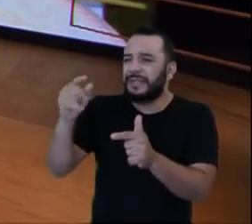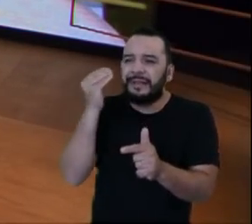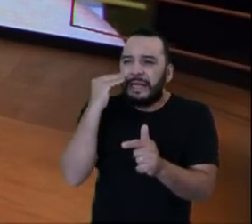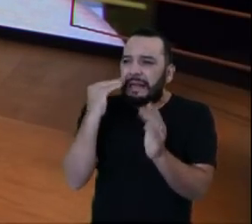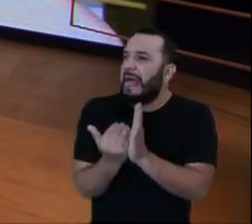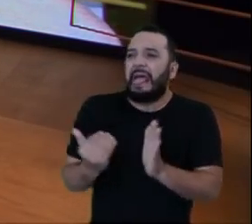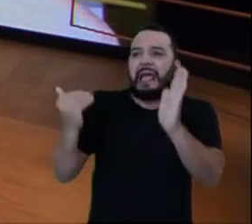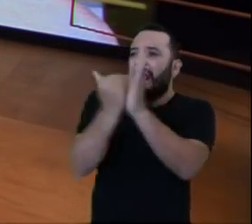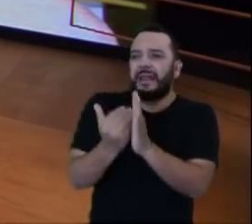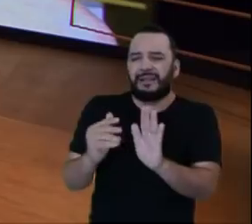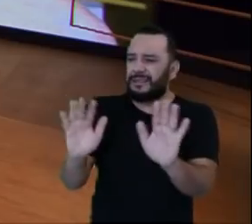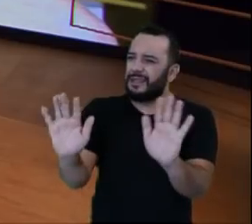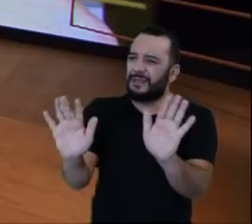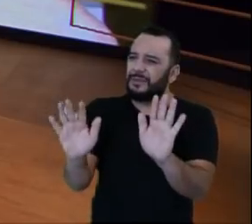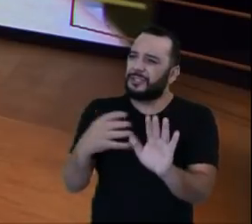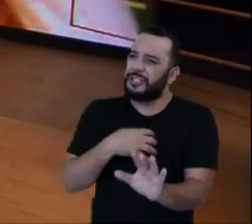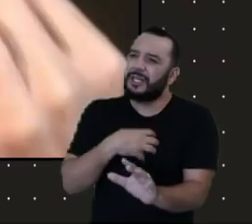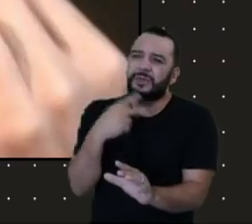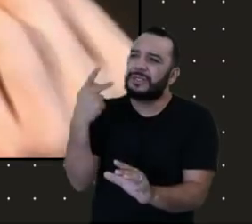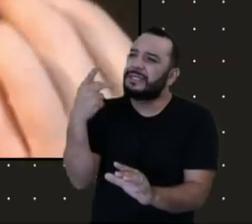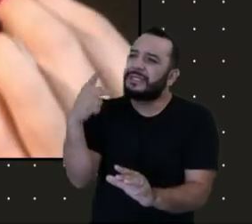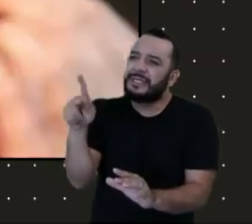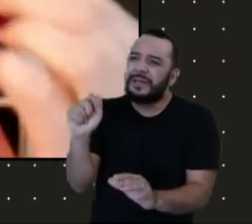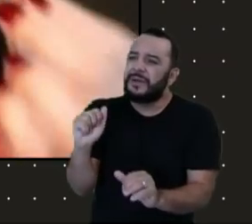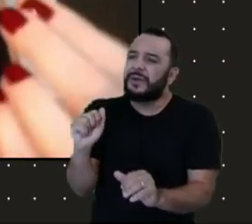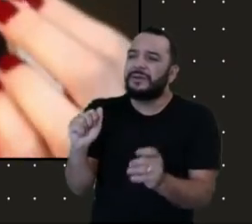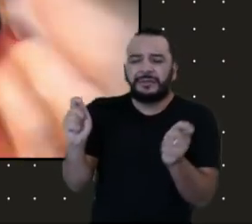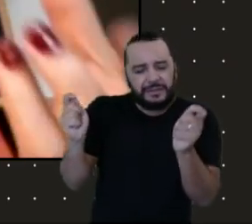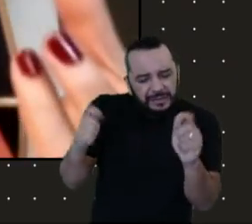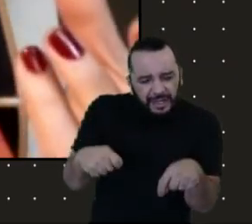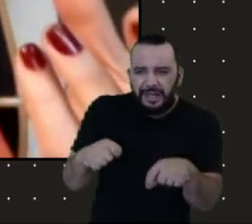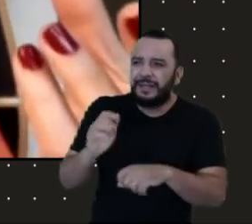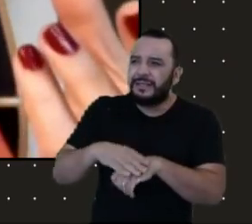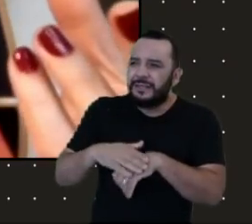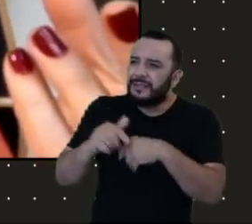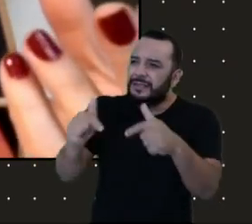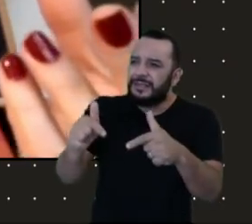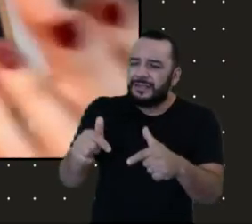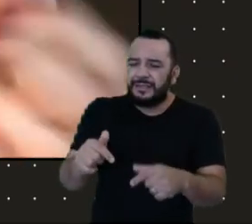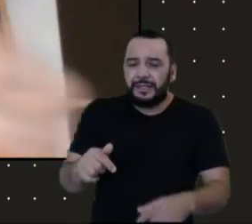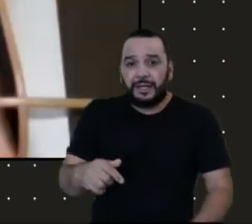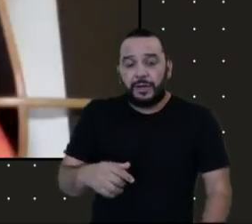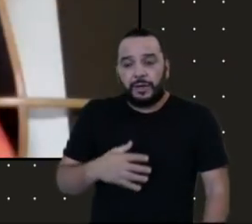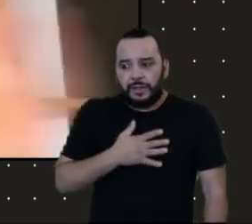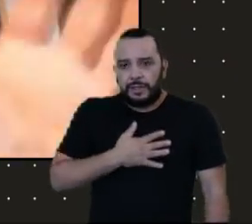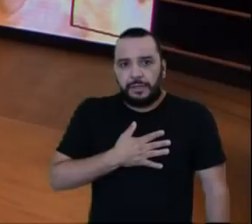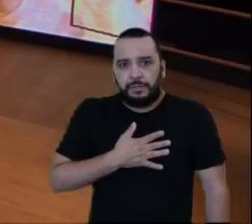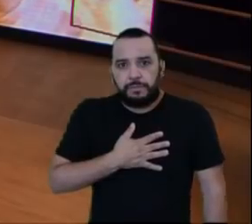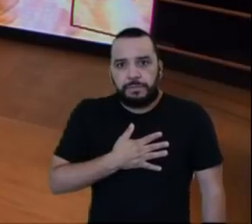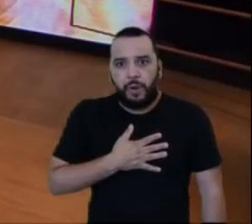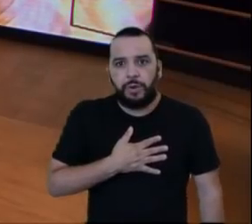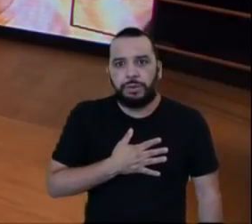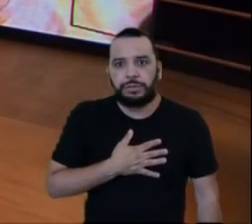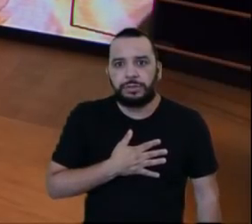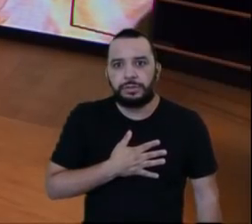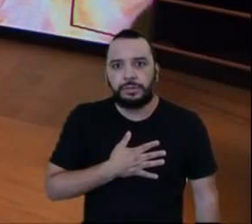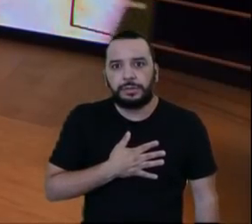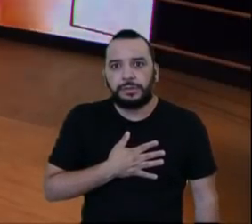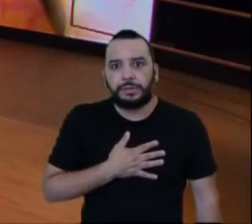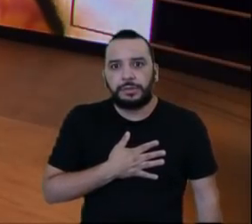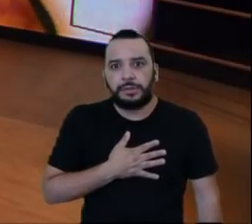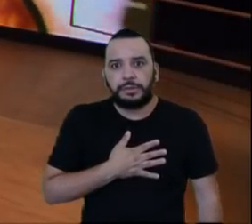Então aí eu fiz o espetáculo. Aí no final ele falou assim, Beth, eu devia ter parado você, sabe? Porque